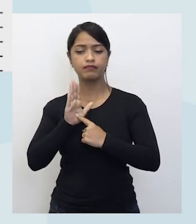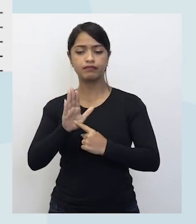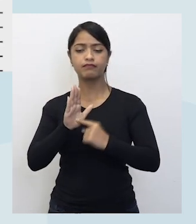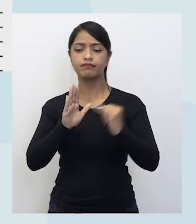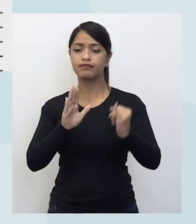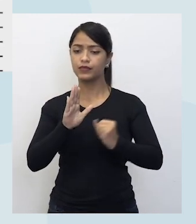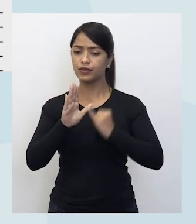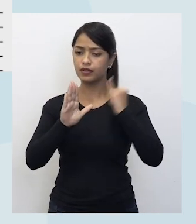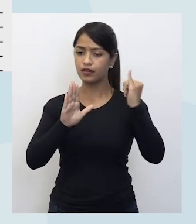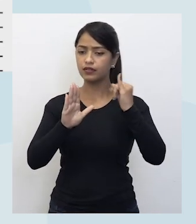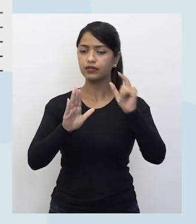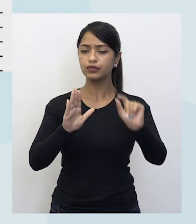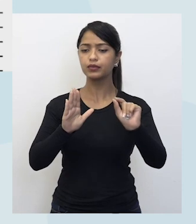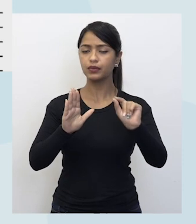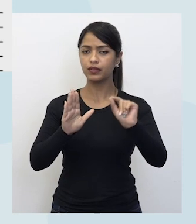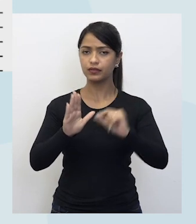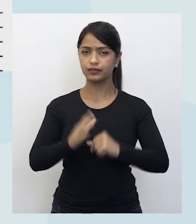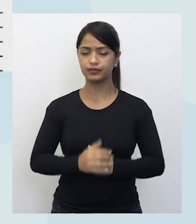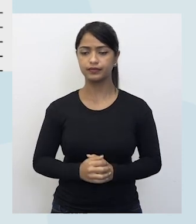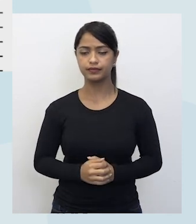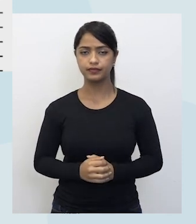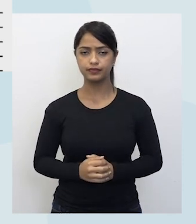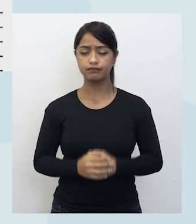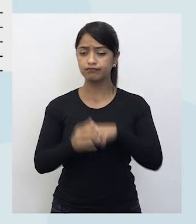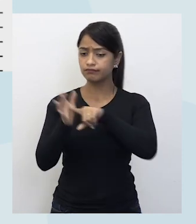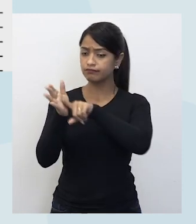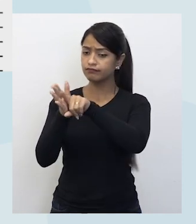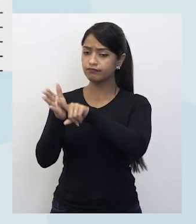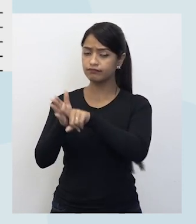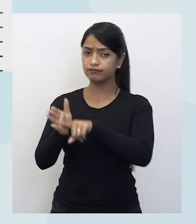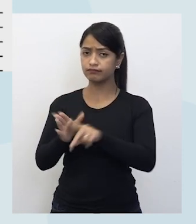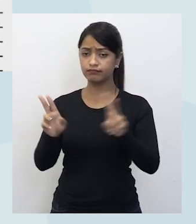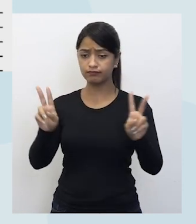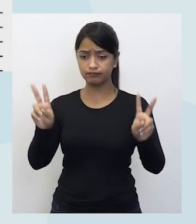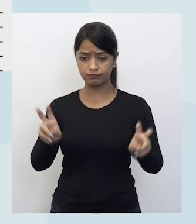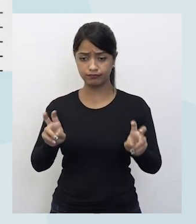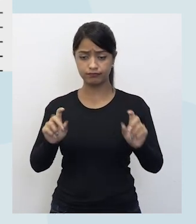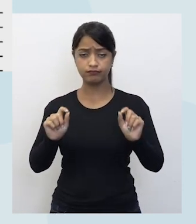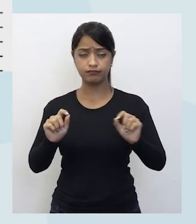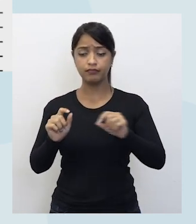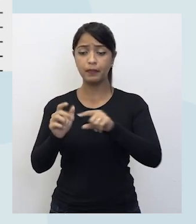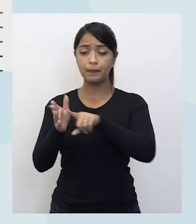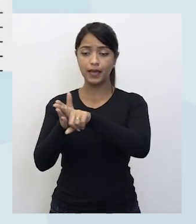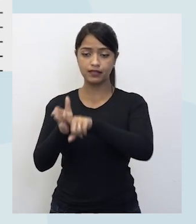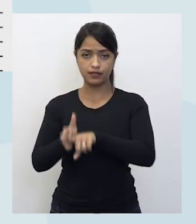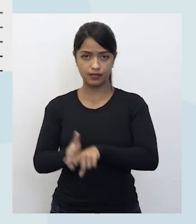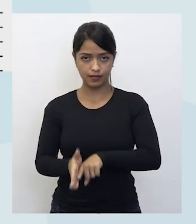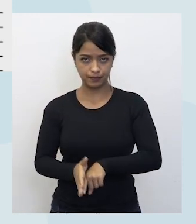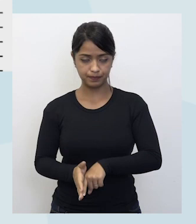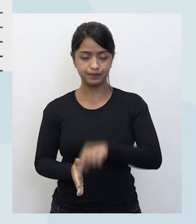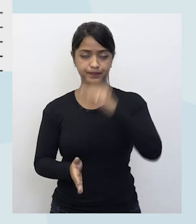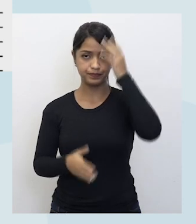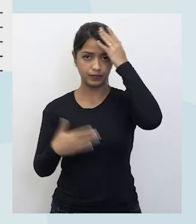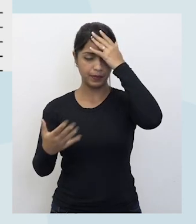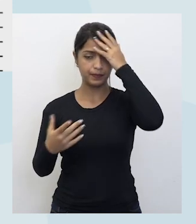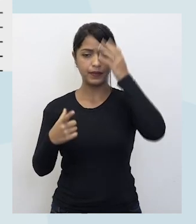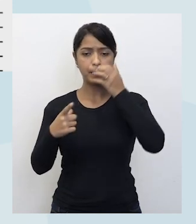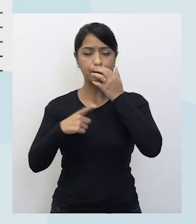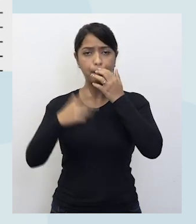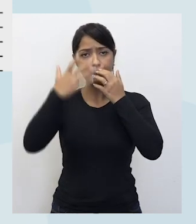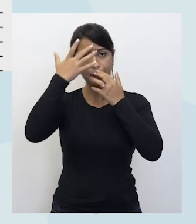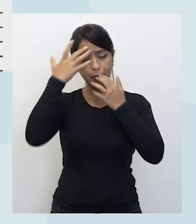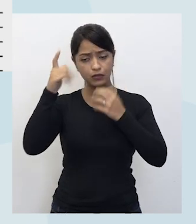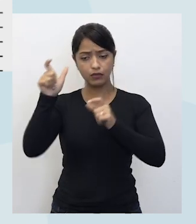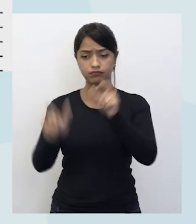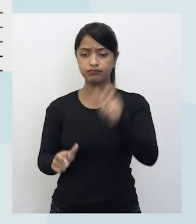importante, uma análise muito importante, que é uma análise que fala sobre as pesquisas. Nós temos aí pesquisadores,